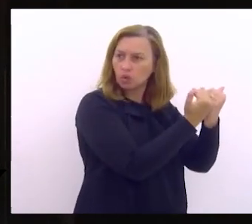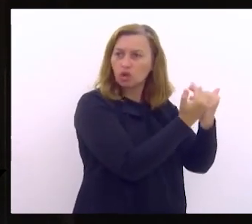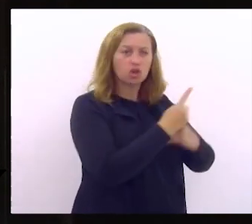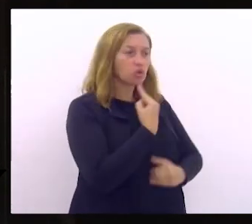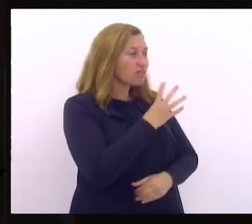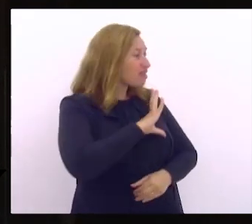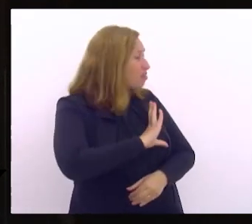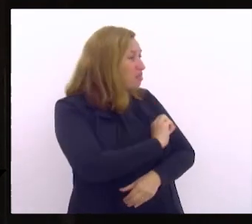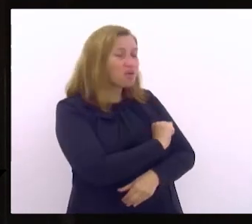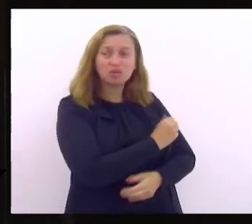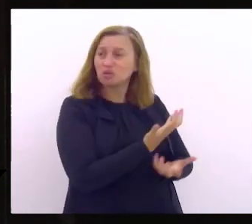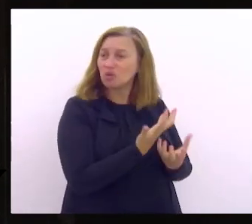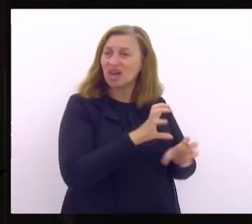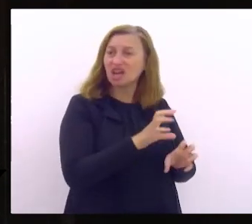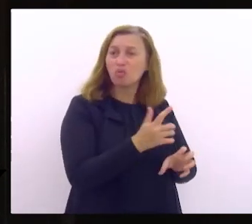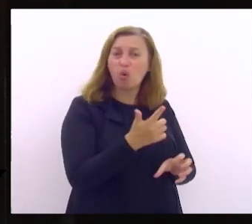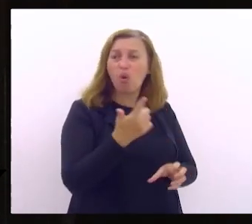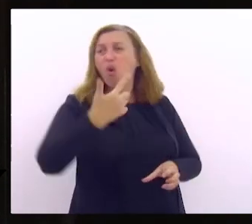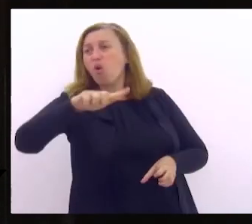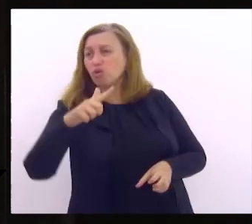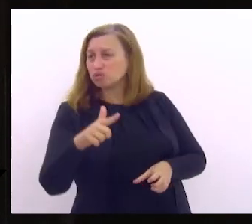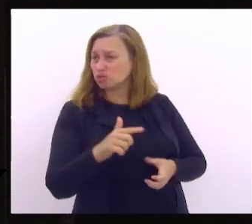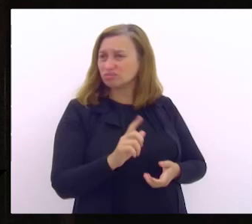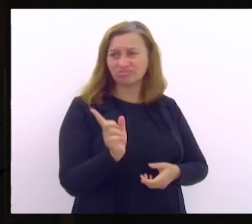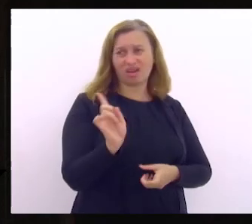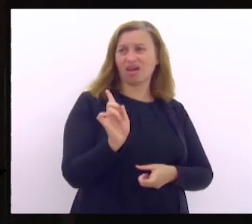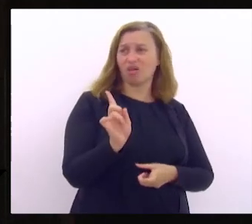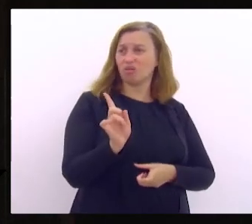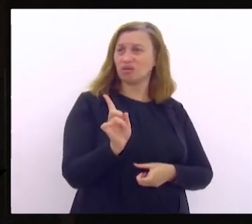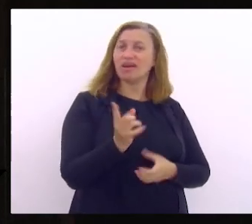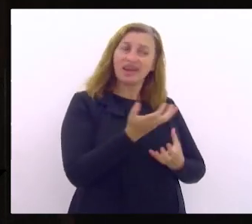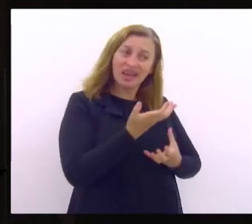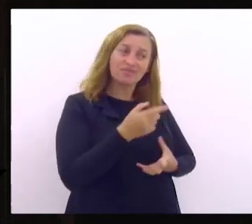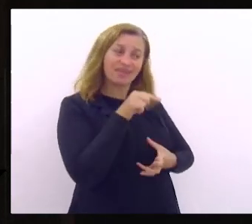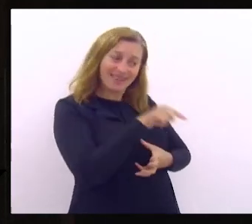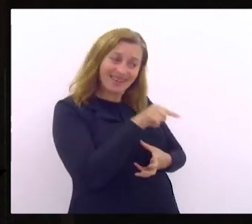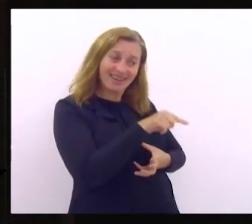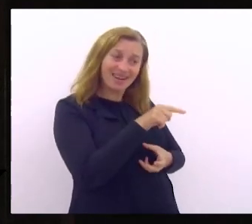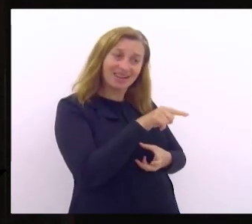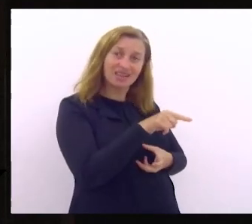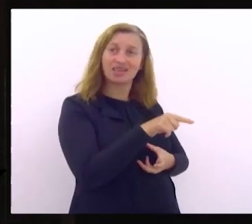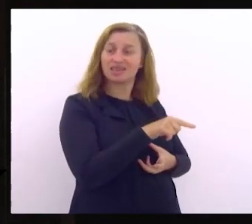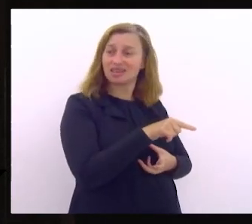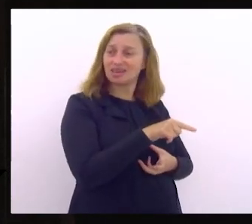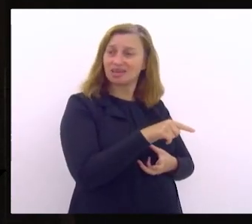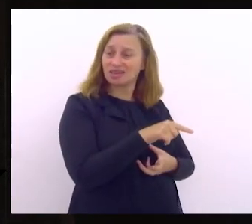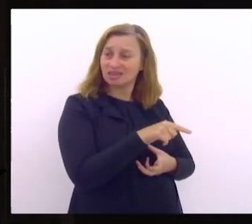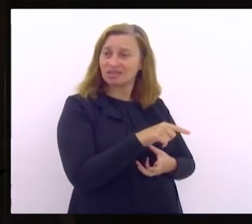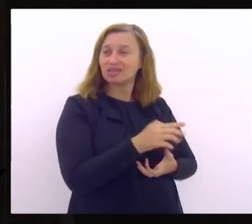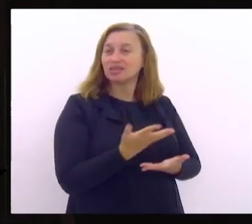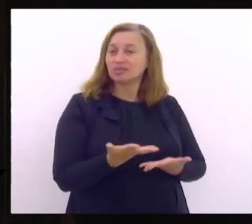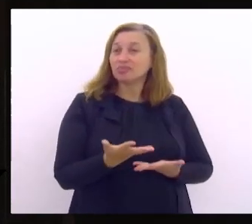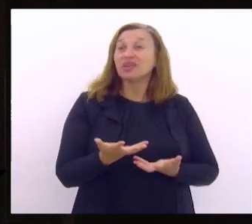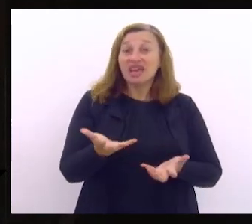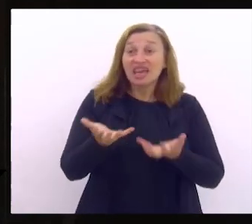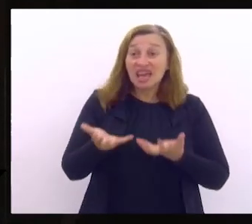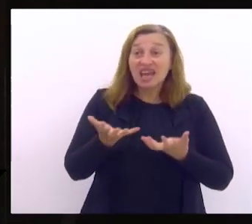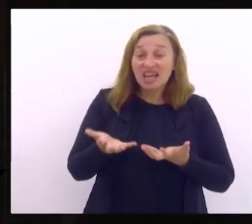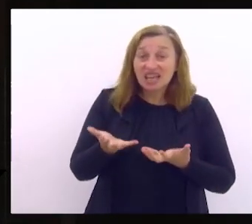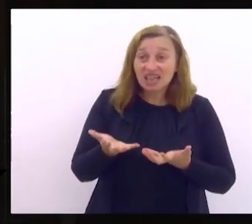proposto a fazer outro estado de atletismo em outros locais. Isso nós